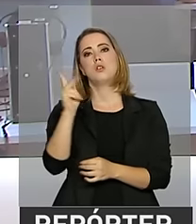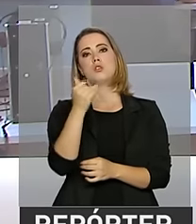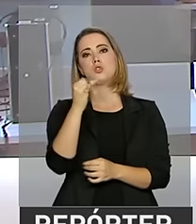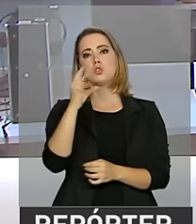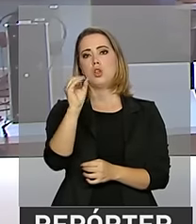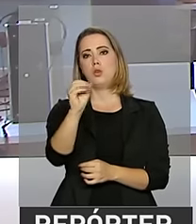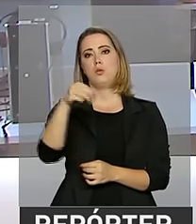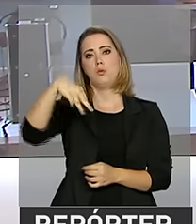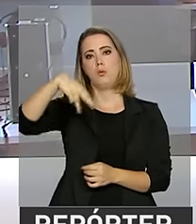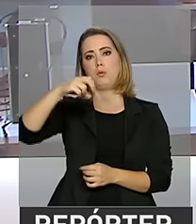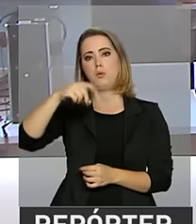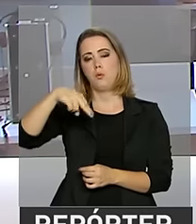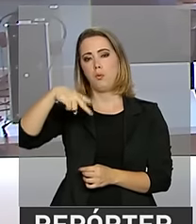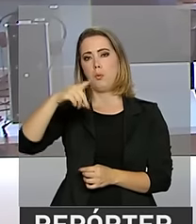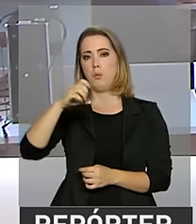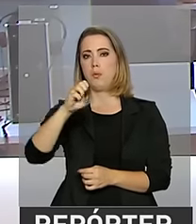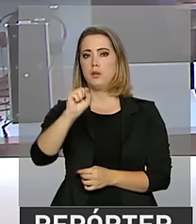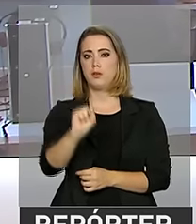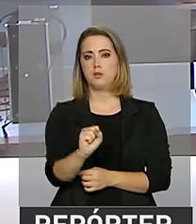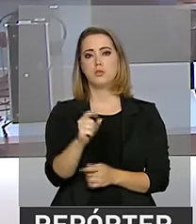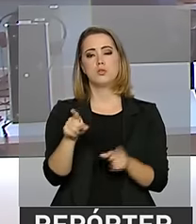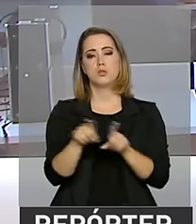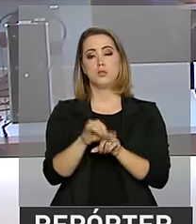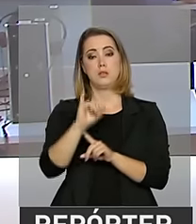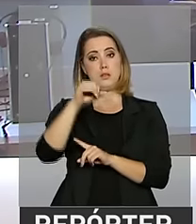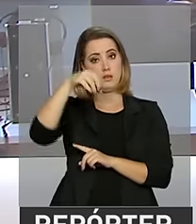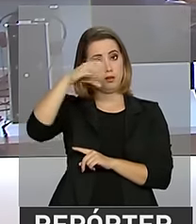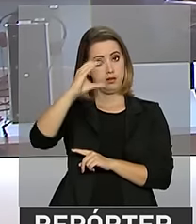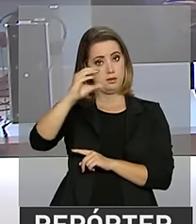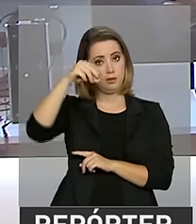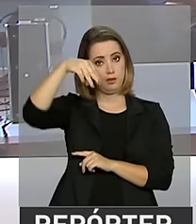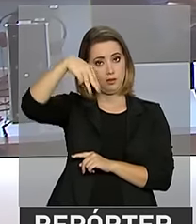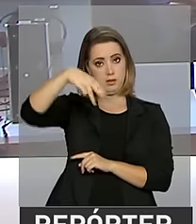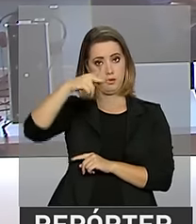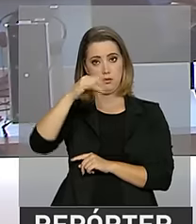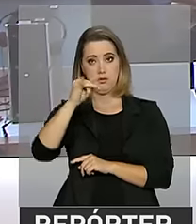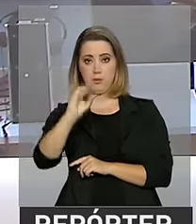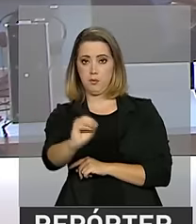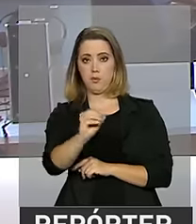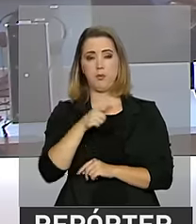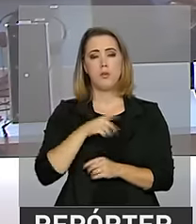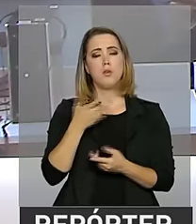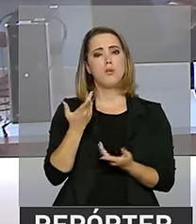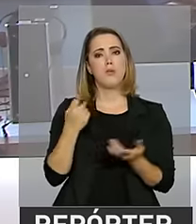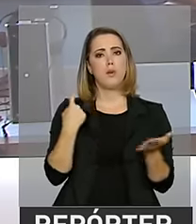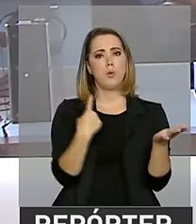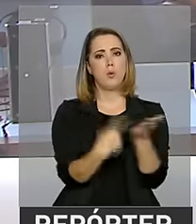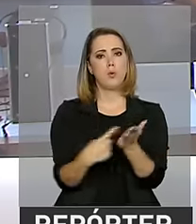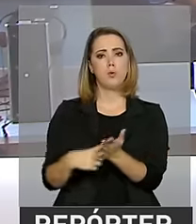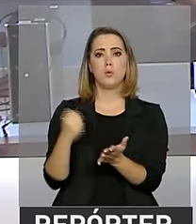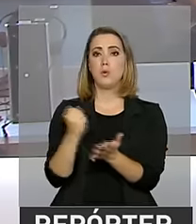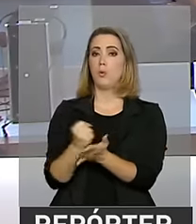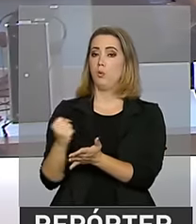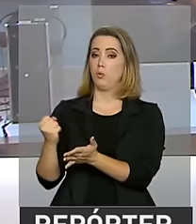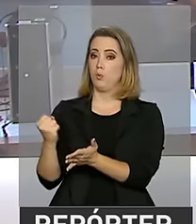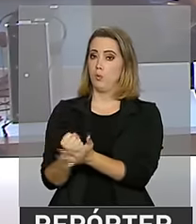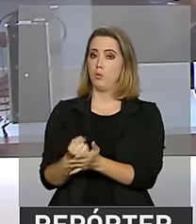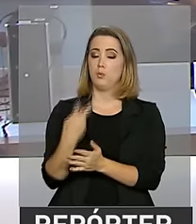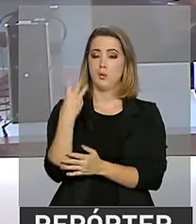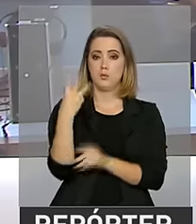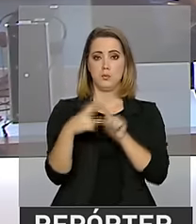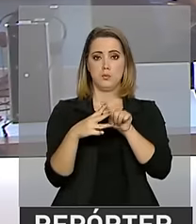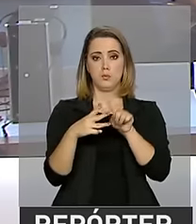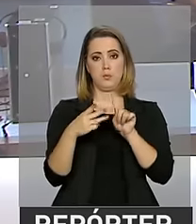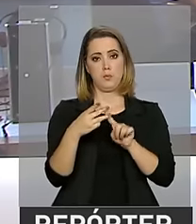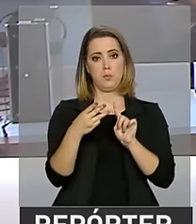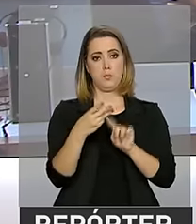conservação da biodiversidade o ICM Bio vai firmar parcerias de concessão em três unidades Brasília Chapada dos